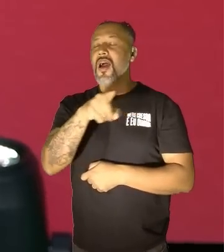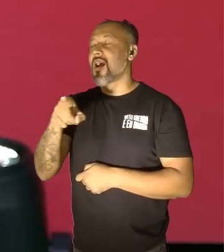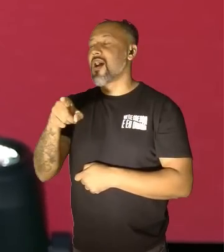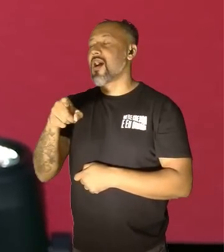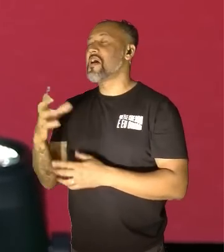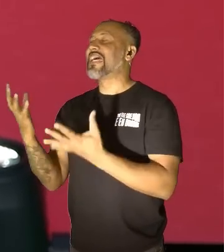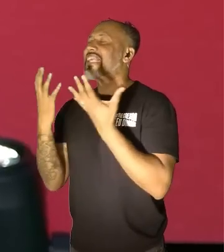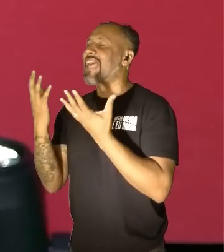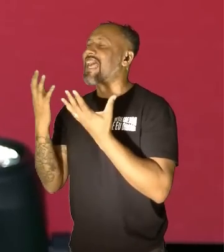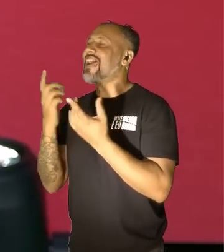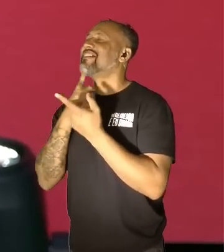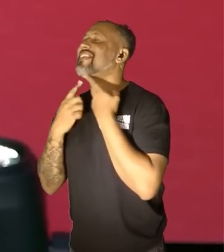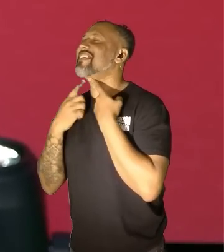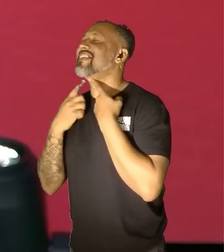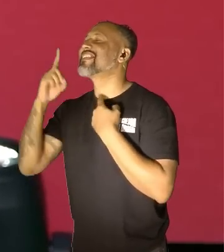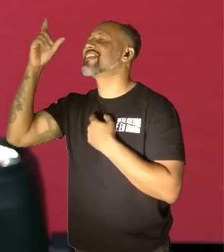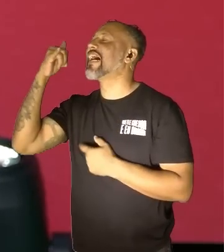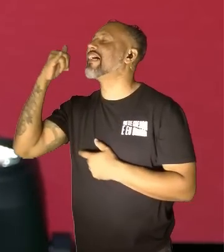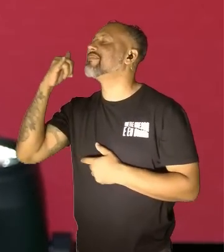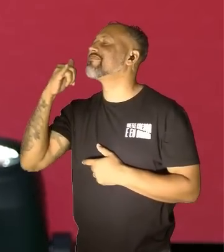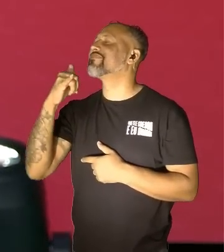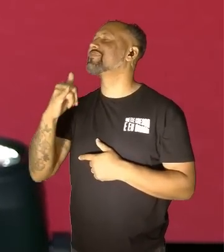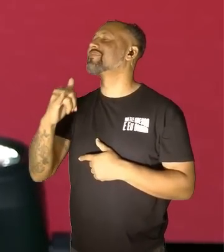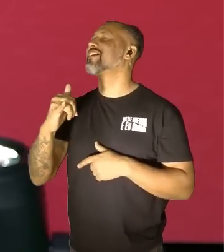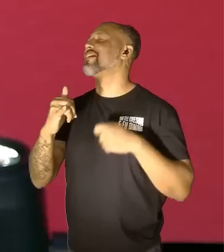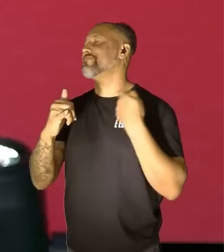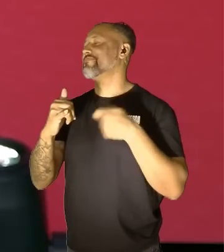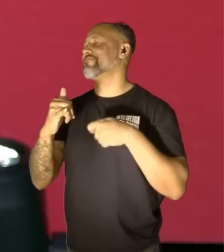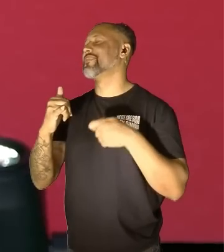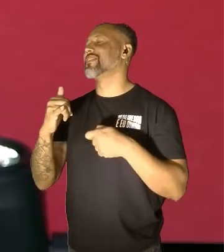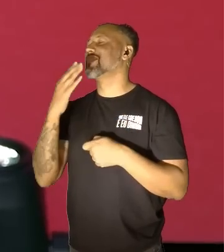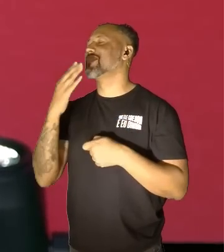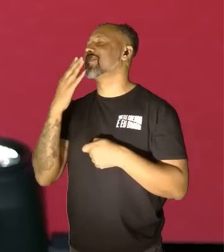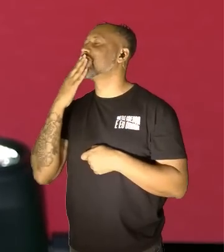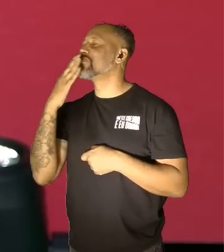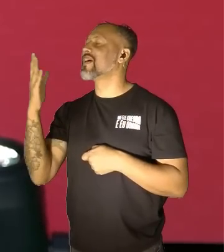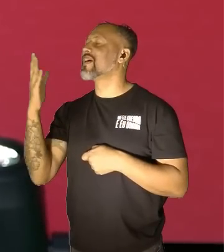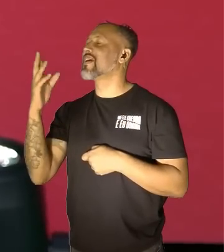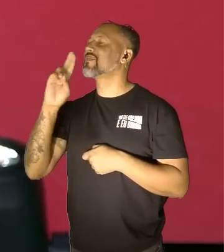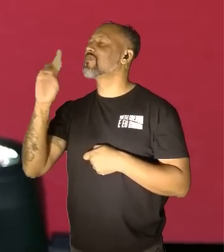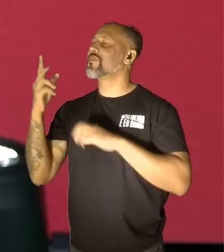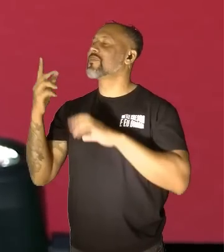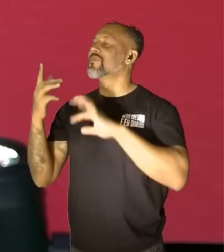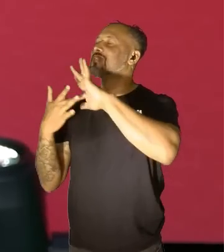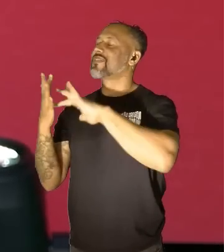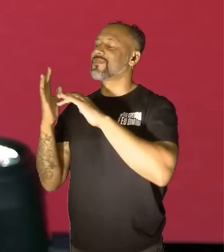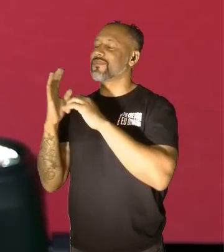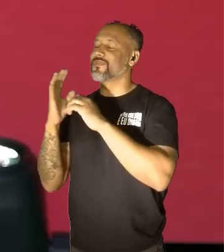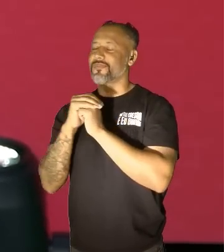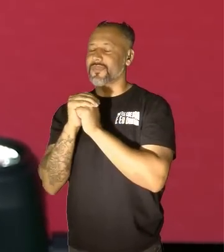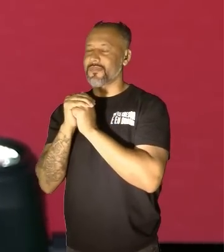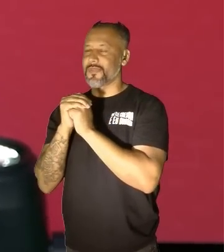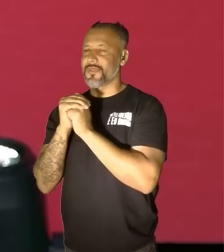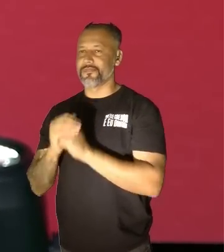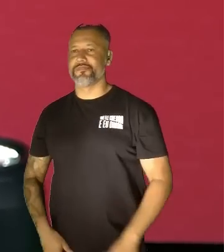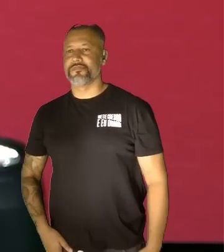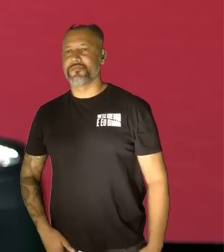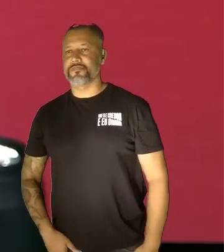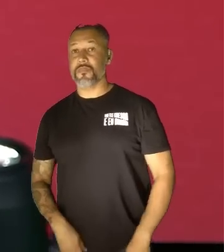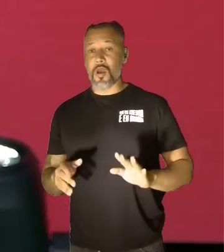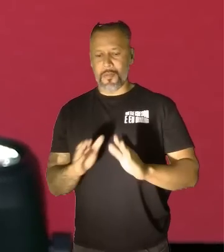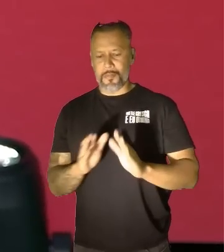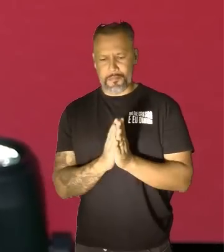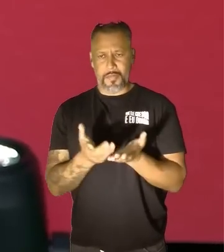senão para ouvir a Tua voz. Nós precisamos da Tua voz. Fale conosco. Amém. Essa é uma das histórias